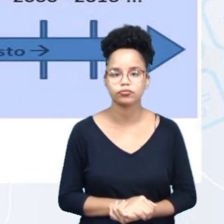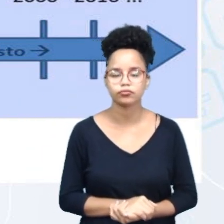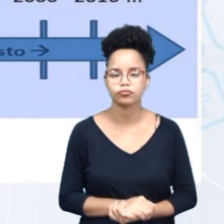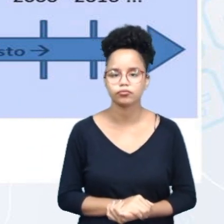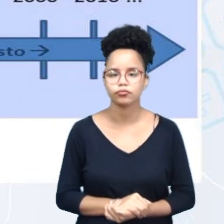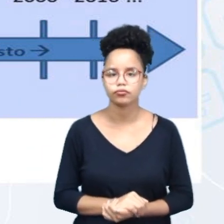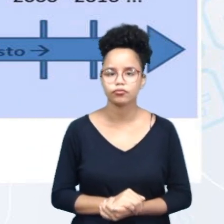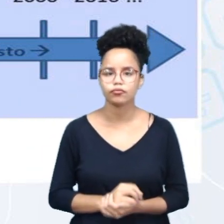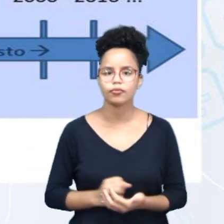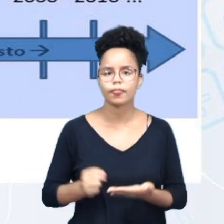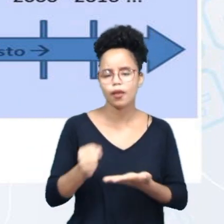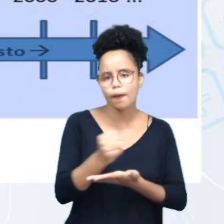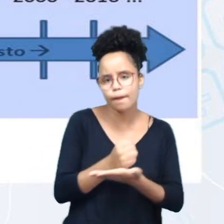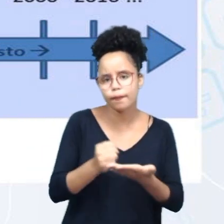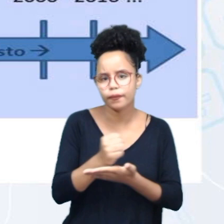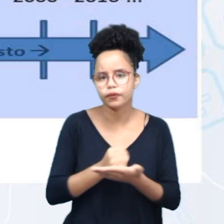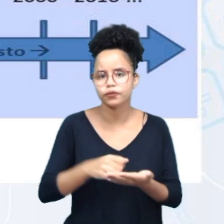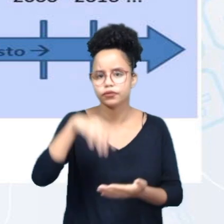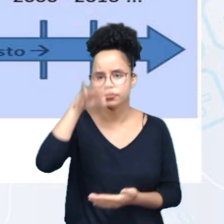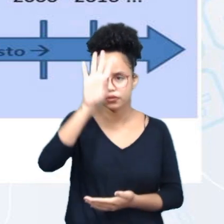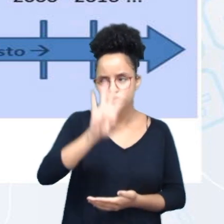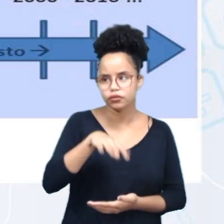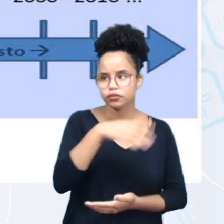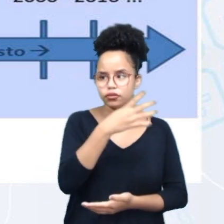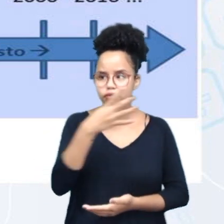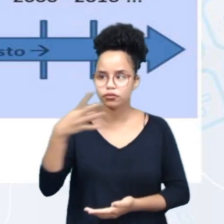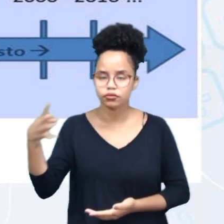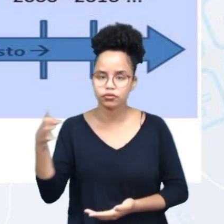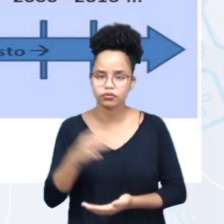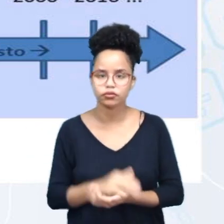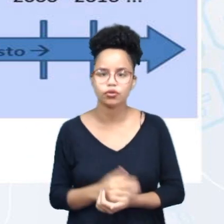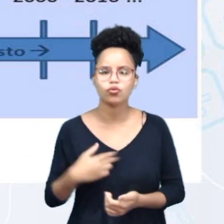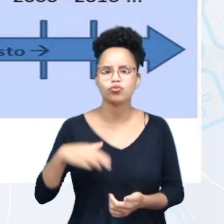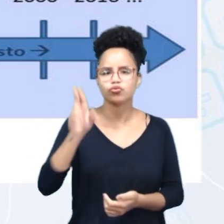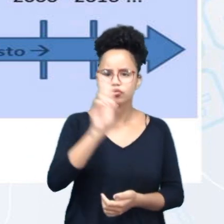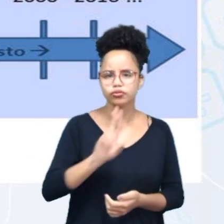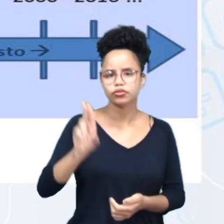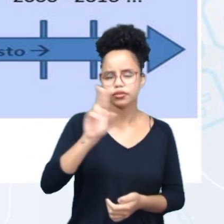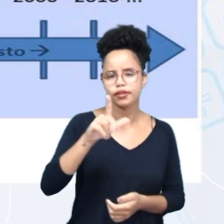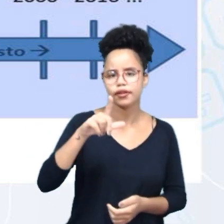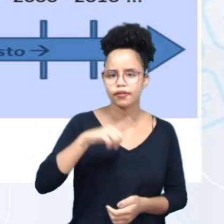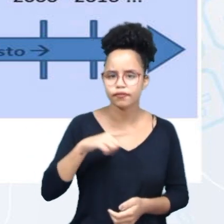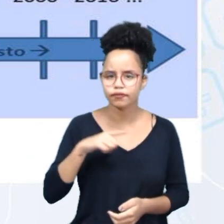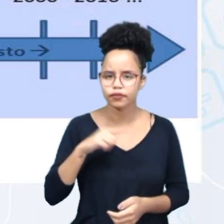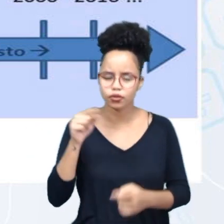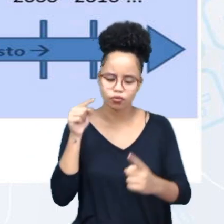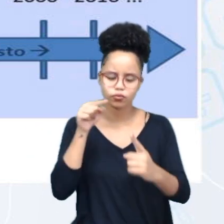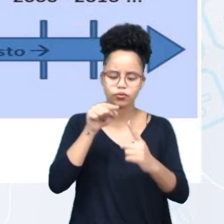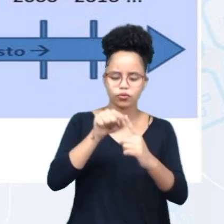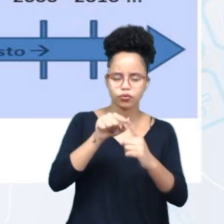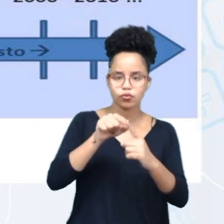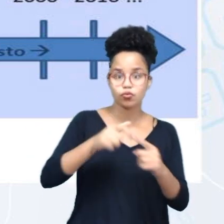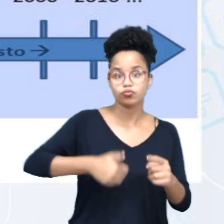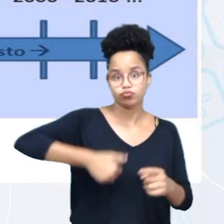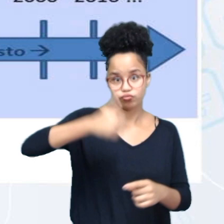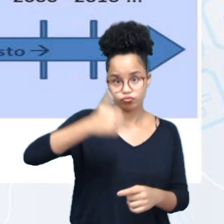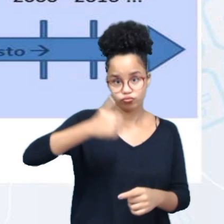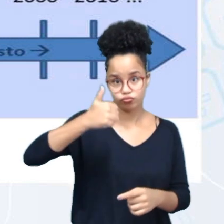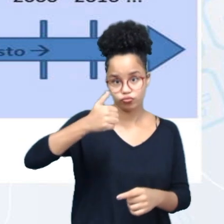é baseado no calendário cristão, no calendário que usamos, e tem como referência o número